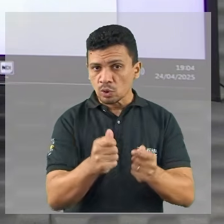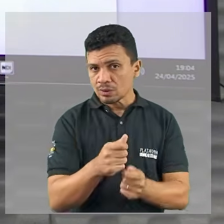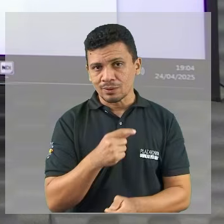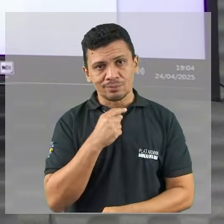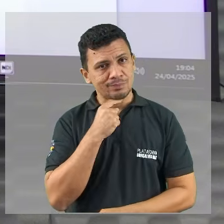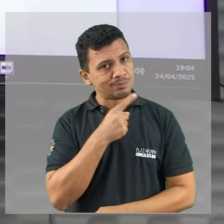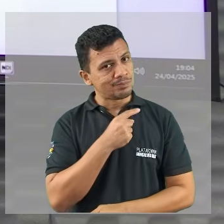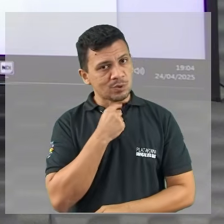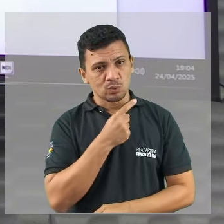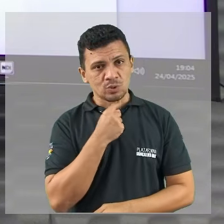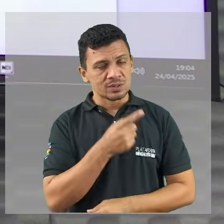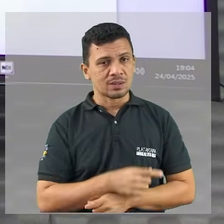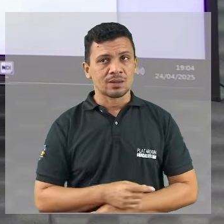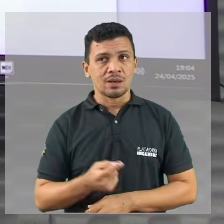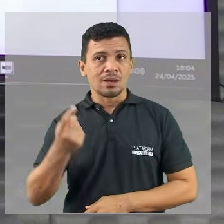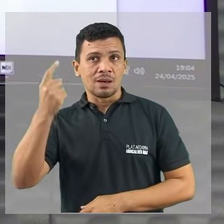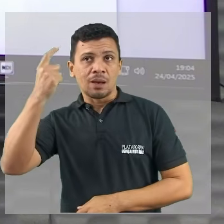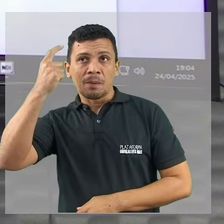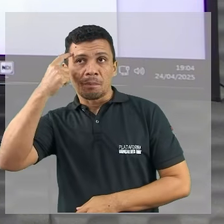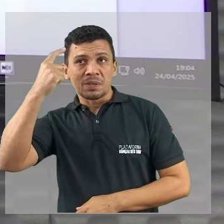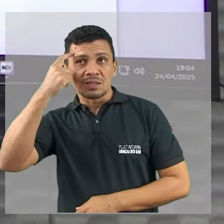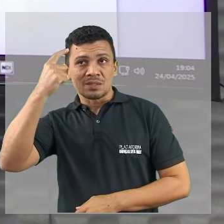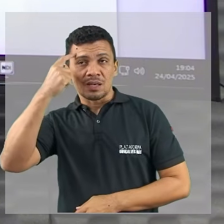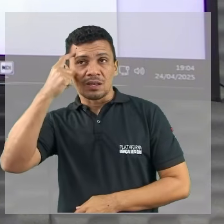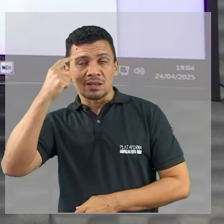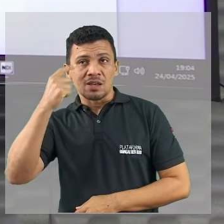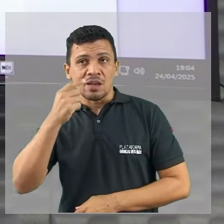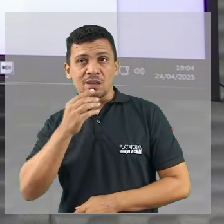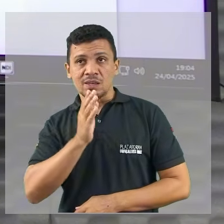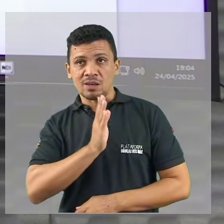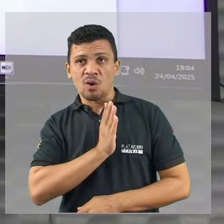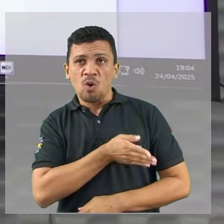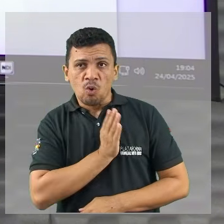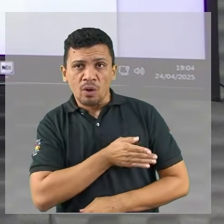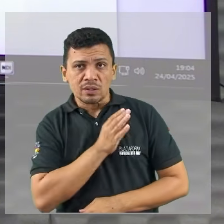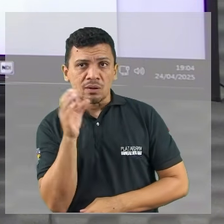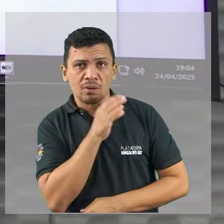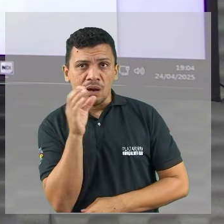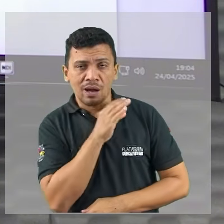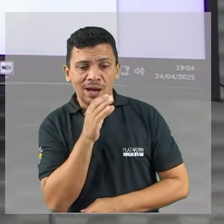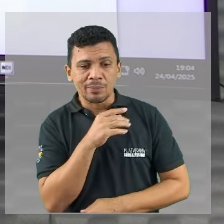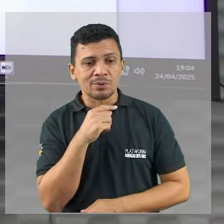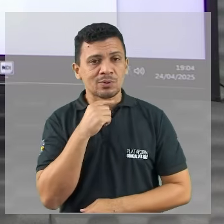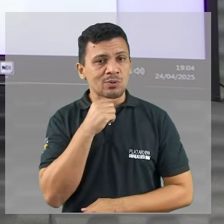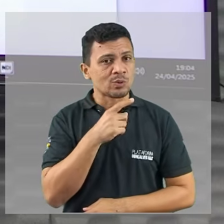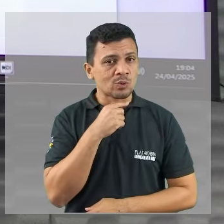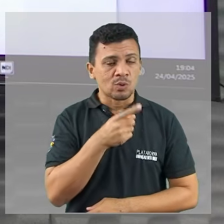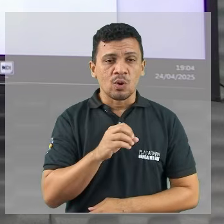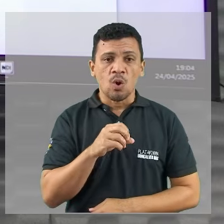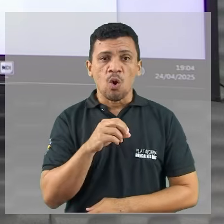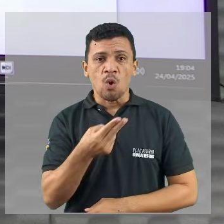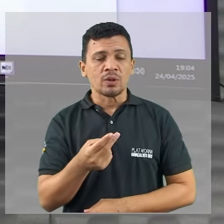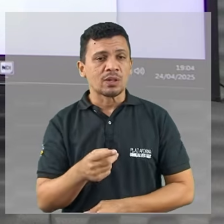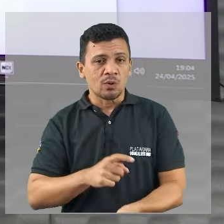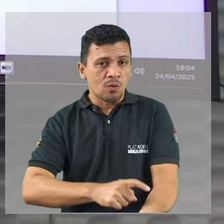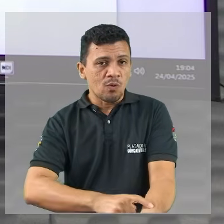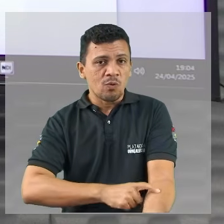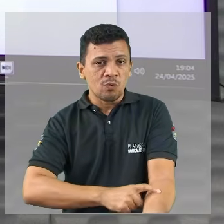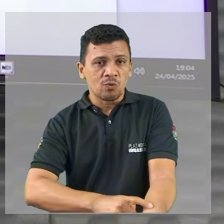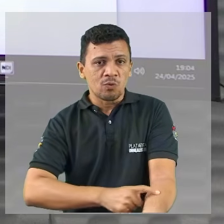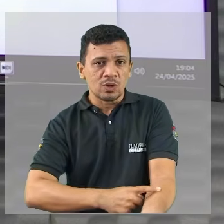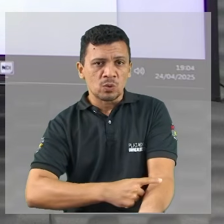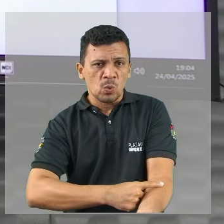essa musculatura. A gente não consegue pensar e aumentar a nossa frequência cardíaca ou então contrair os nossos vasos sanguíneos, tá certo?